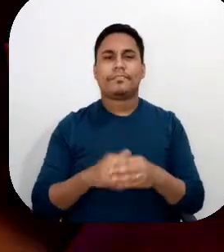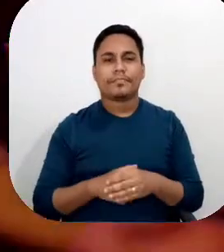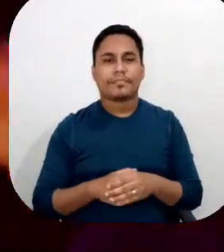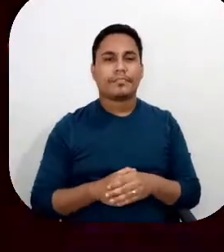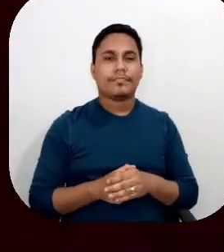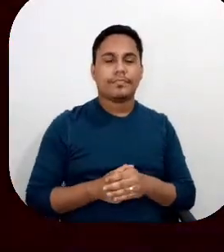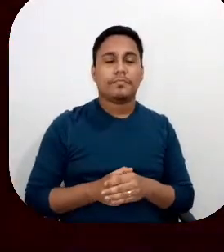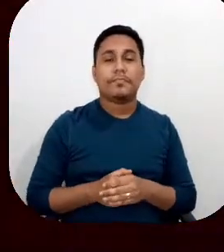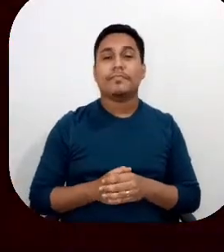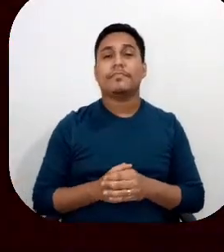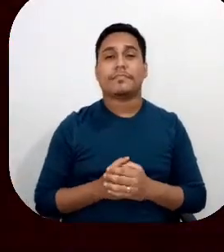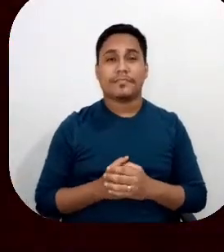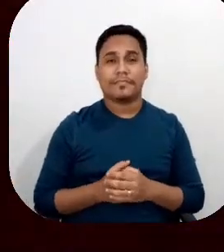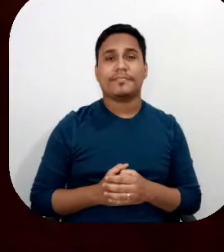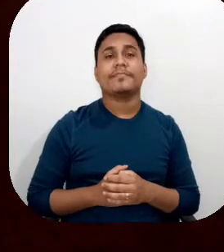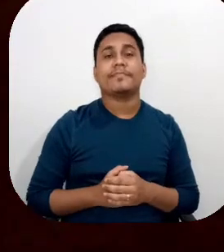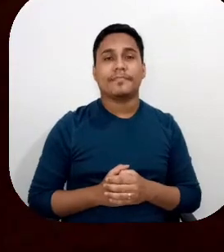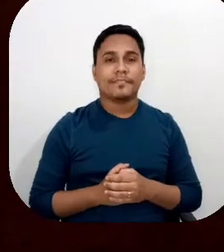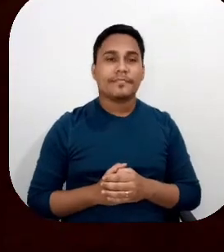atrás.